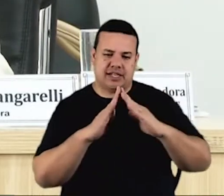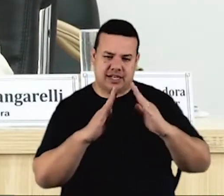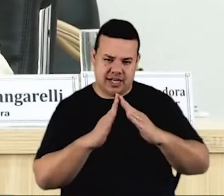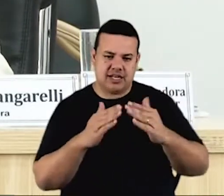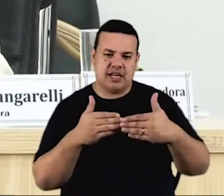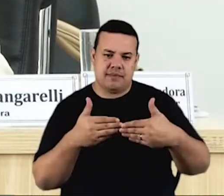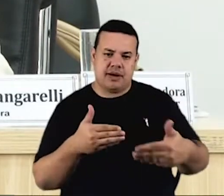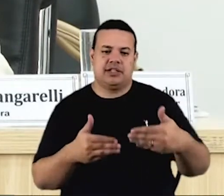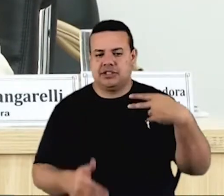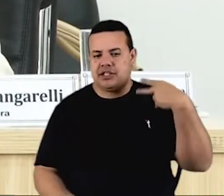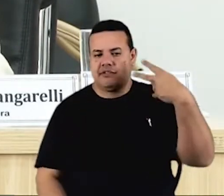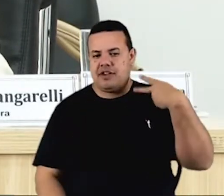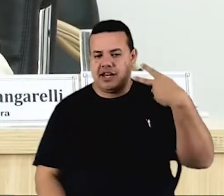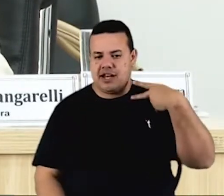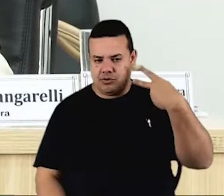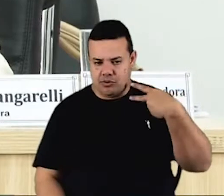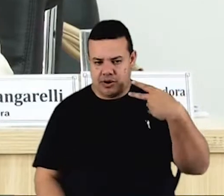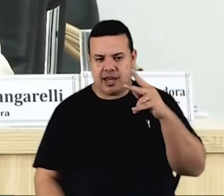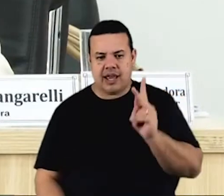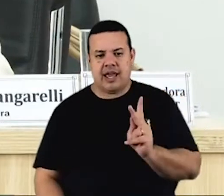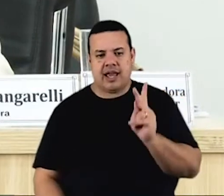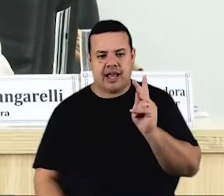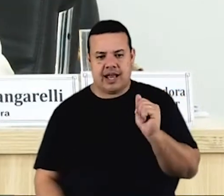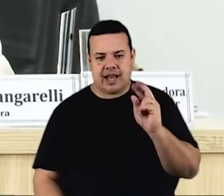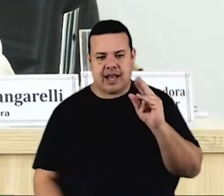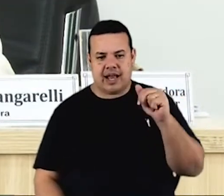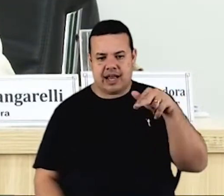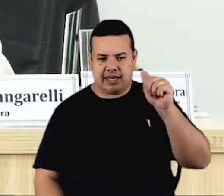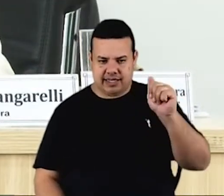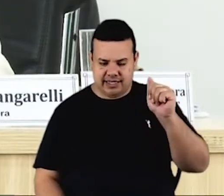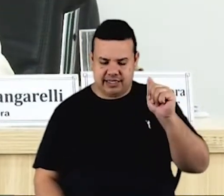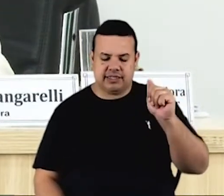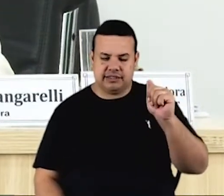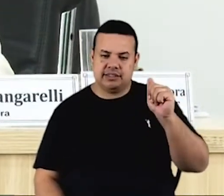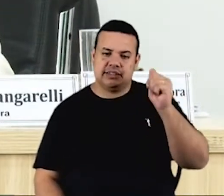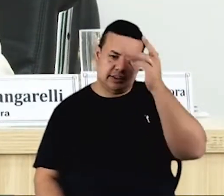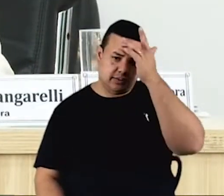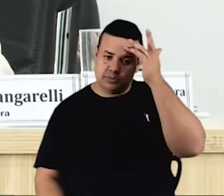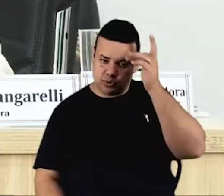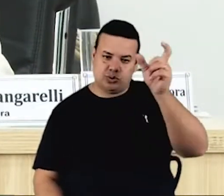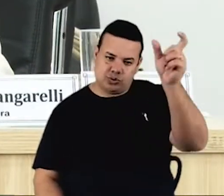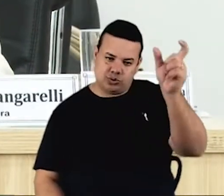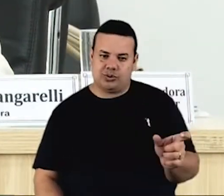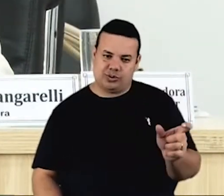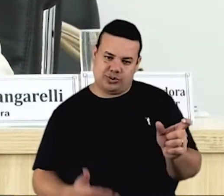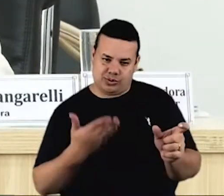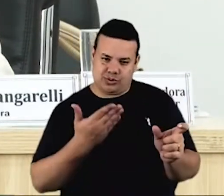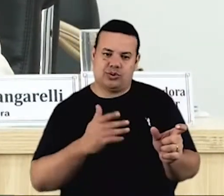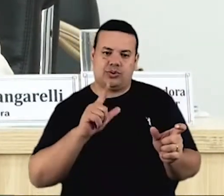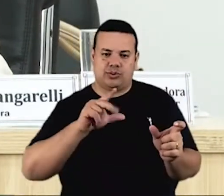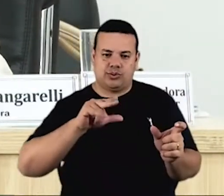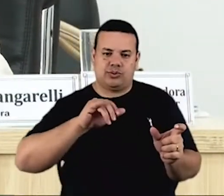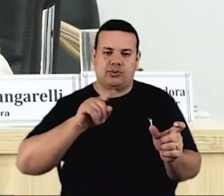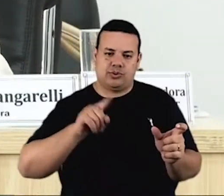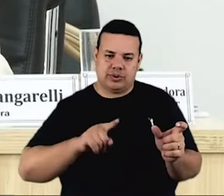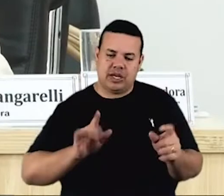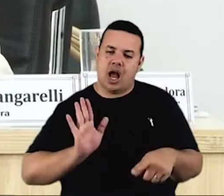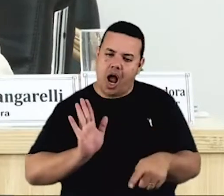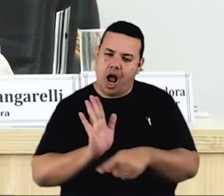Karina. E quanto a pessoa do seu Luiz contribuiu para o nosso município? Há quanto